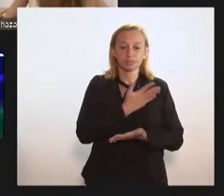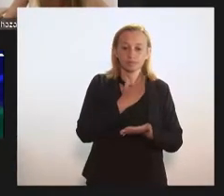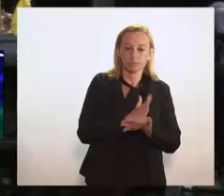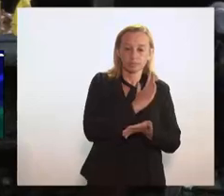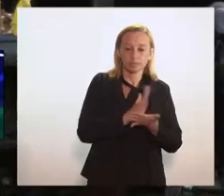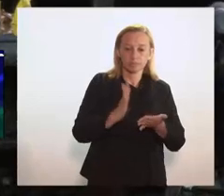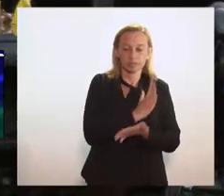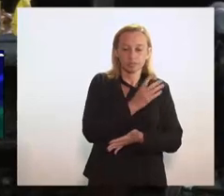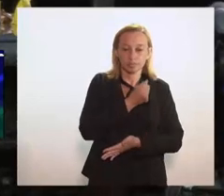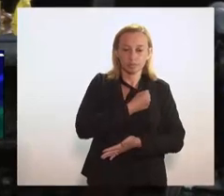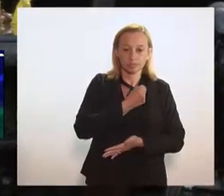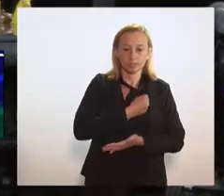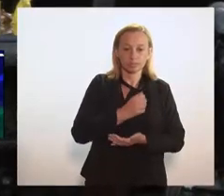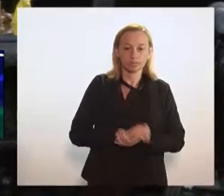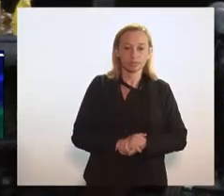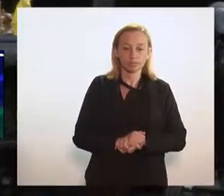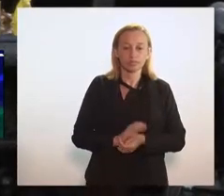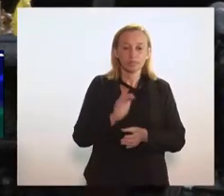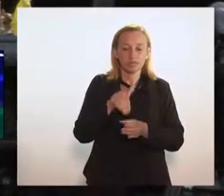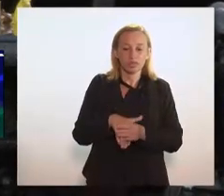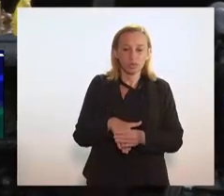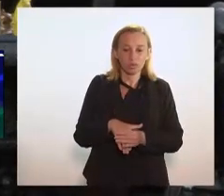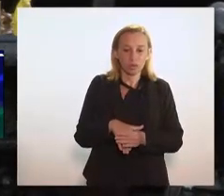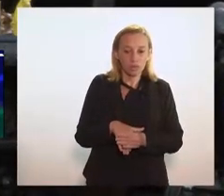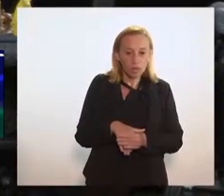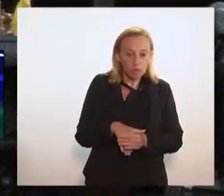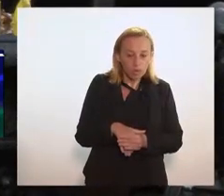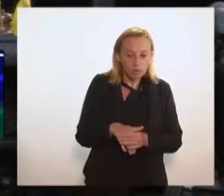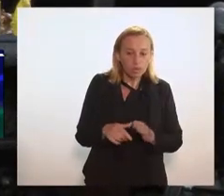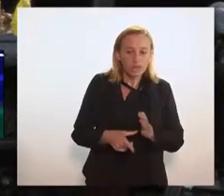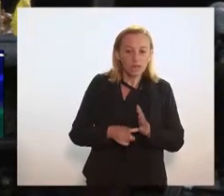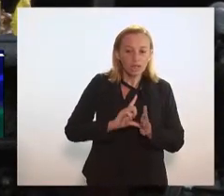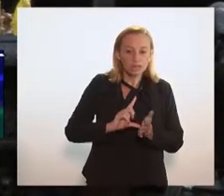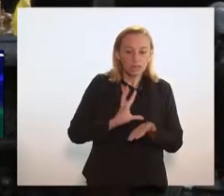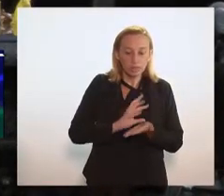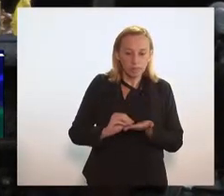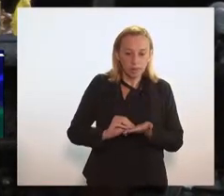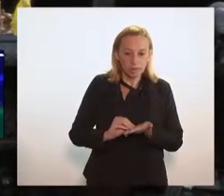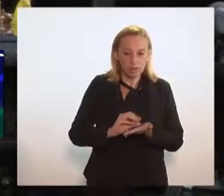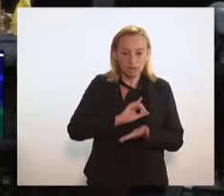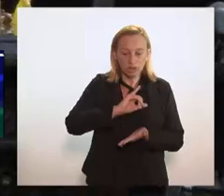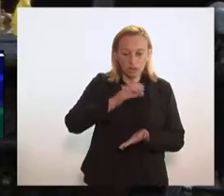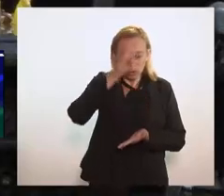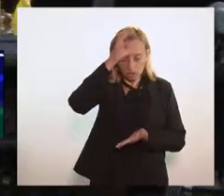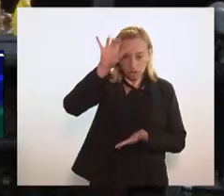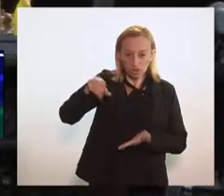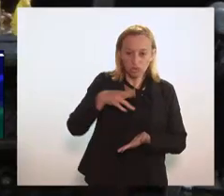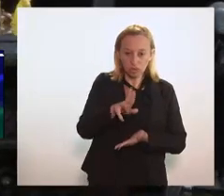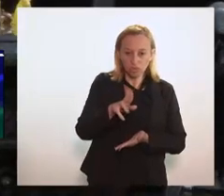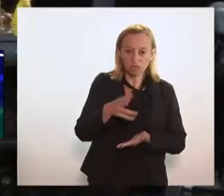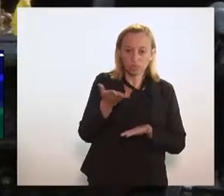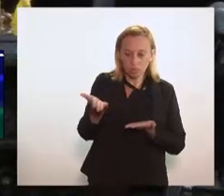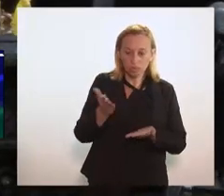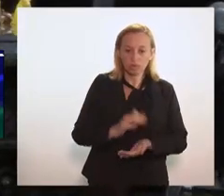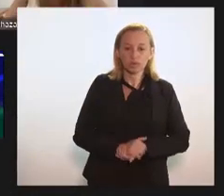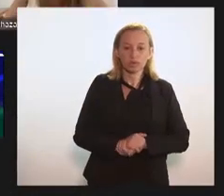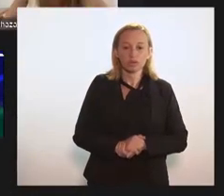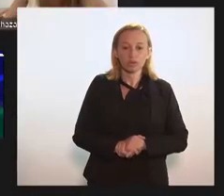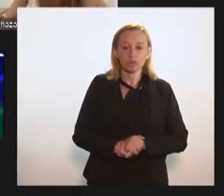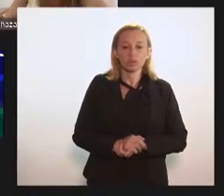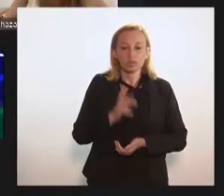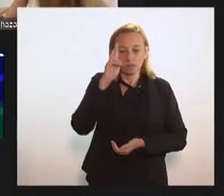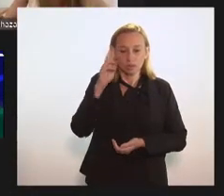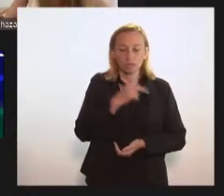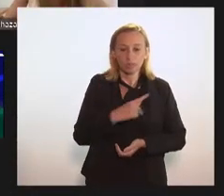só, Flávio. Do Rio de Janeiro. Declaração de voto vem bem antes da pela tia ordem. Ju. Tia Ju, seguida Marta Rocha, por favor.